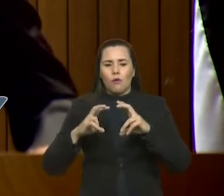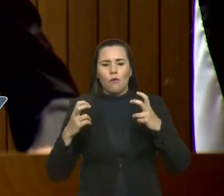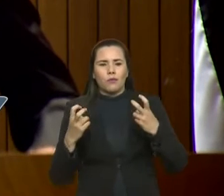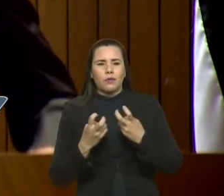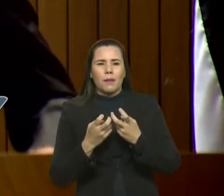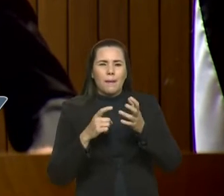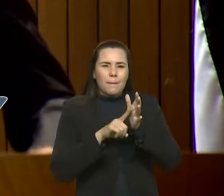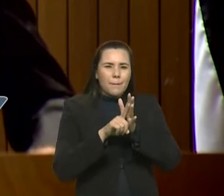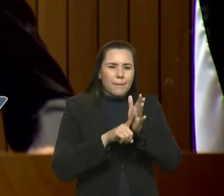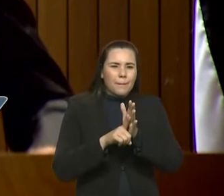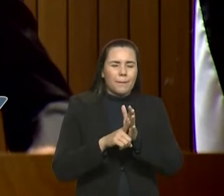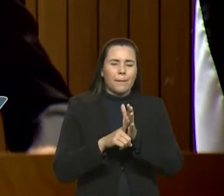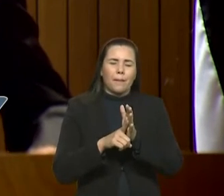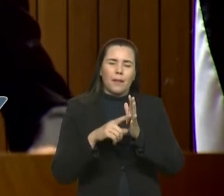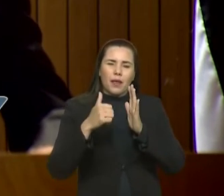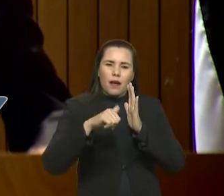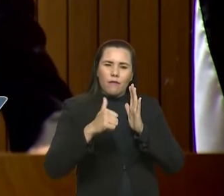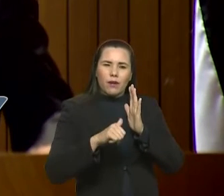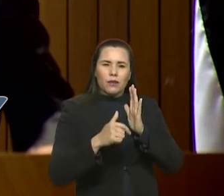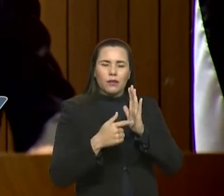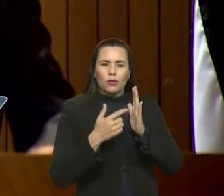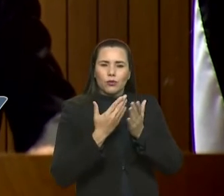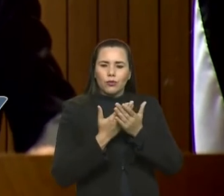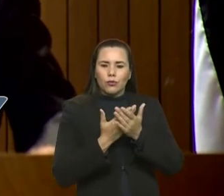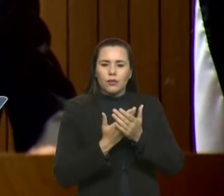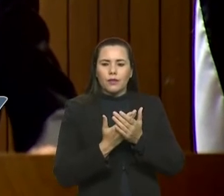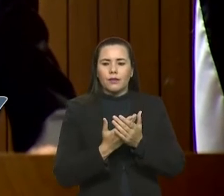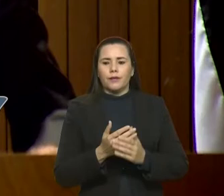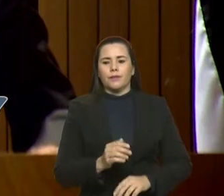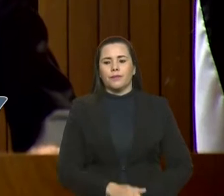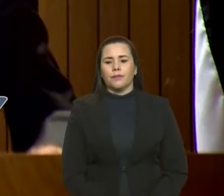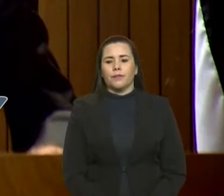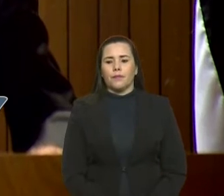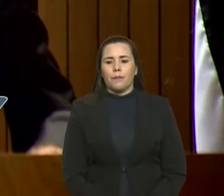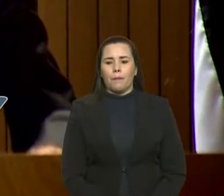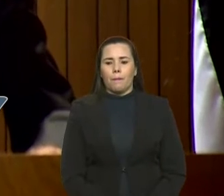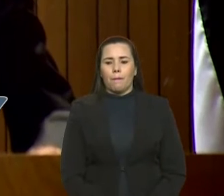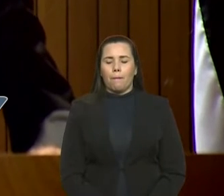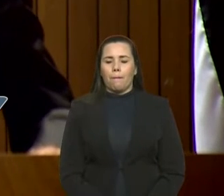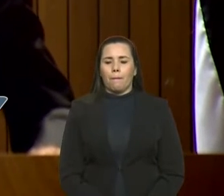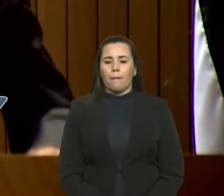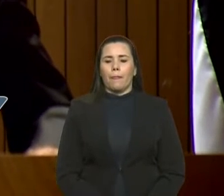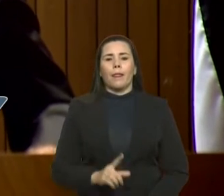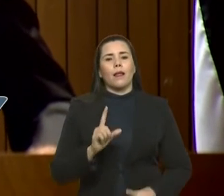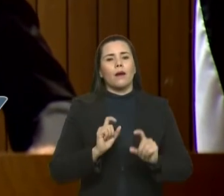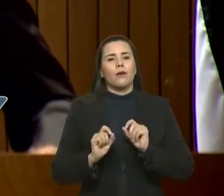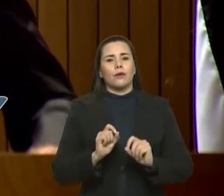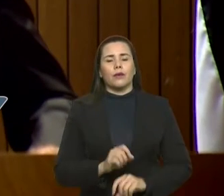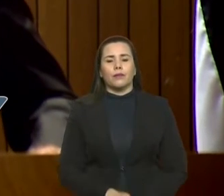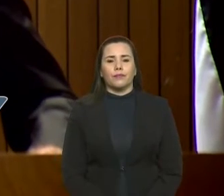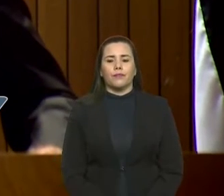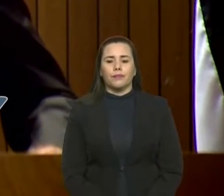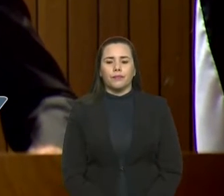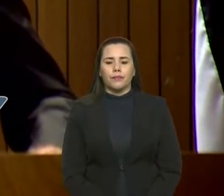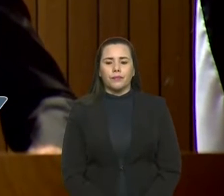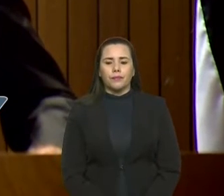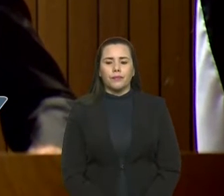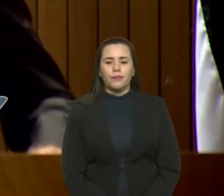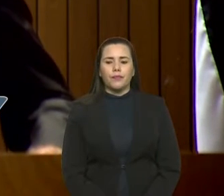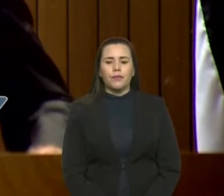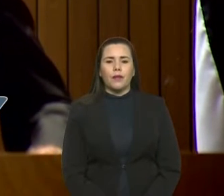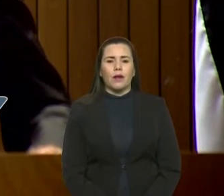sentido para que seja para a automatização das promoções da Polícia